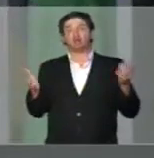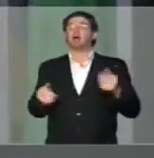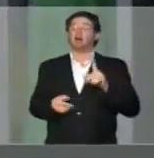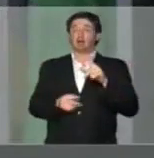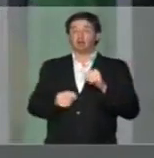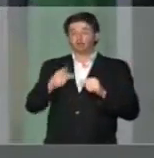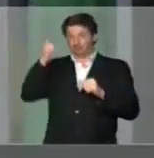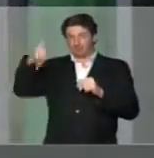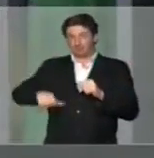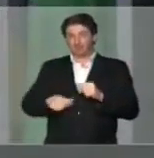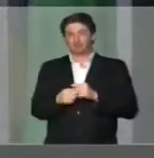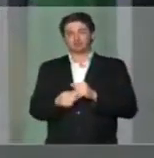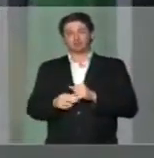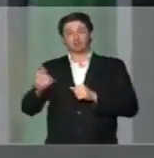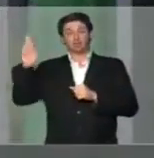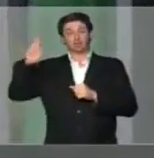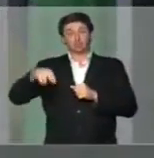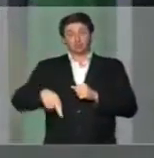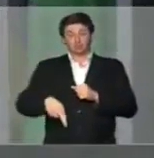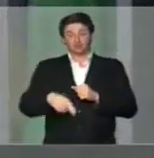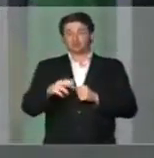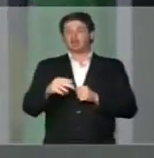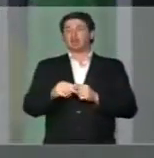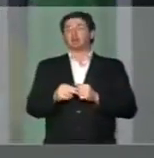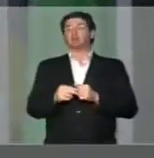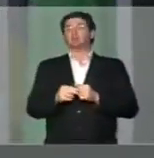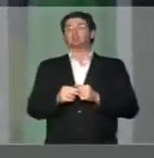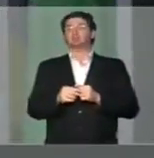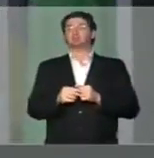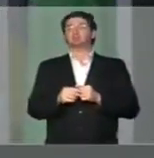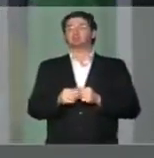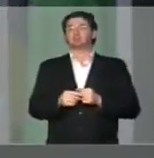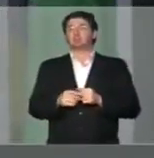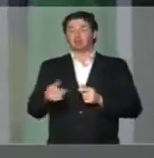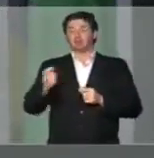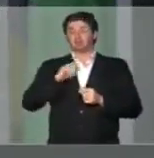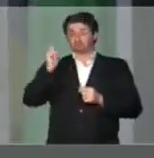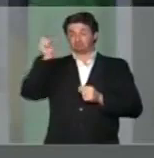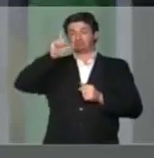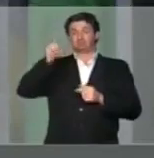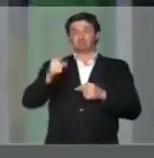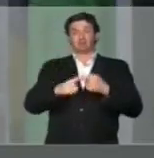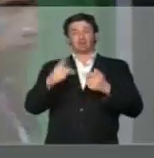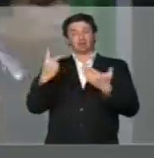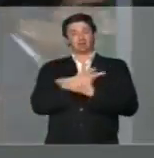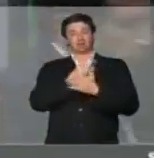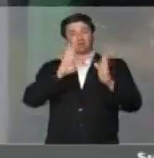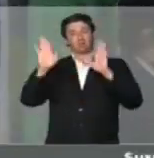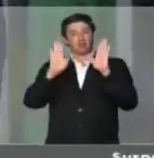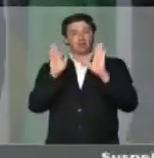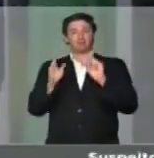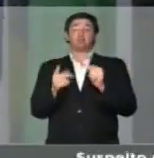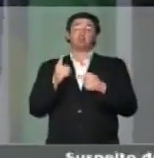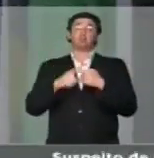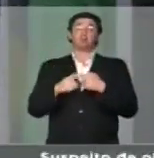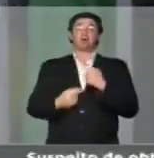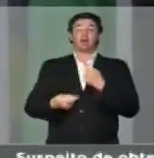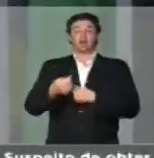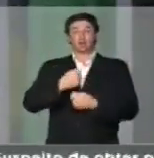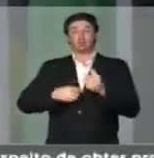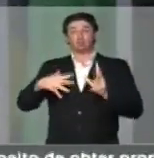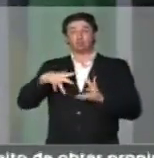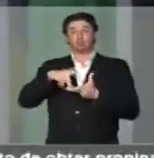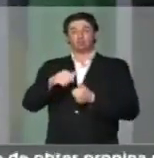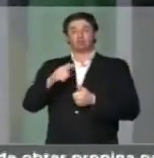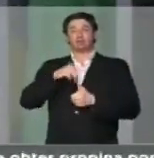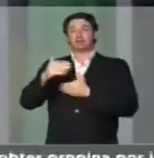além. O resultado chama atenção porque aconteceu em um período em que boa parte da economia mundial